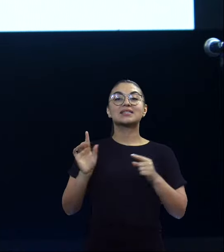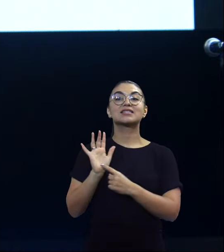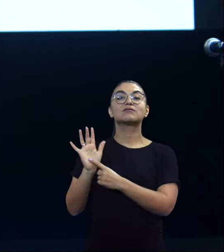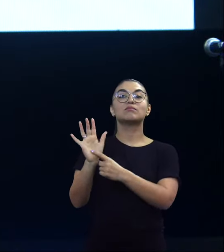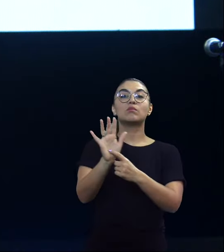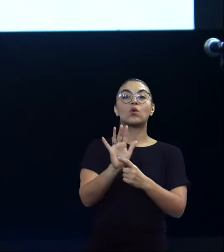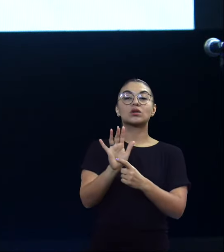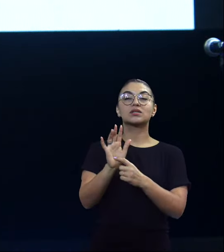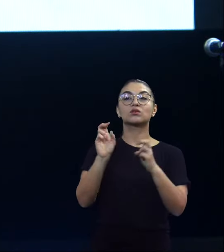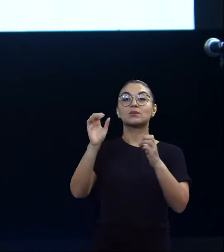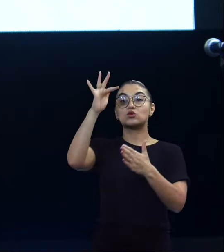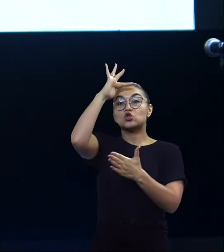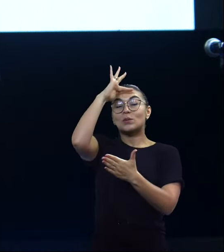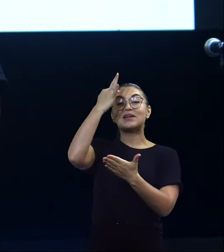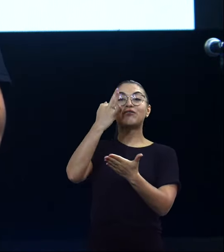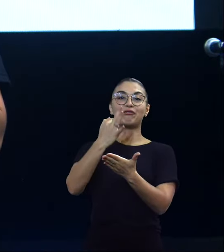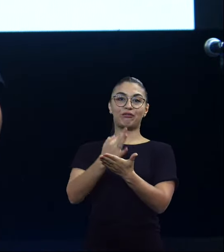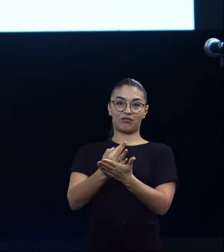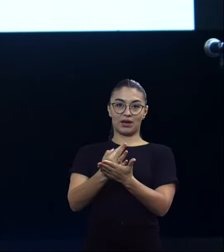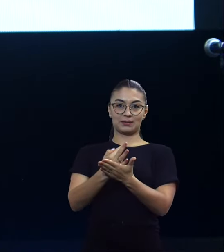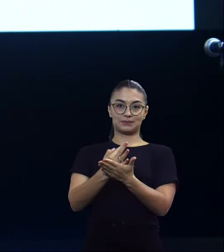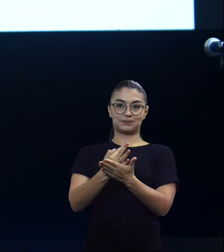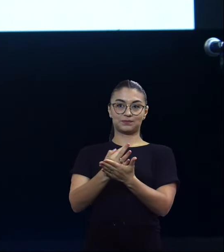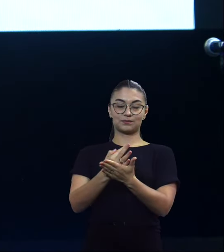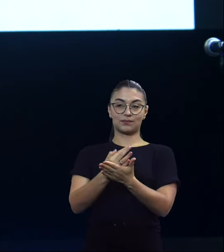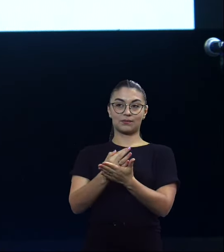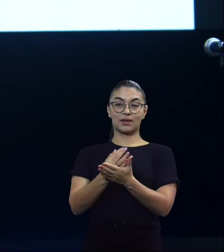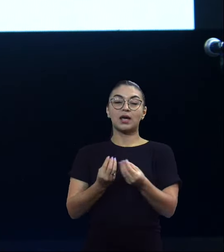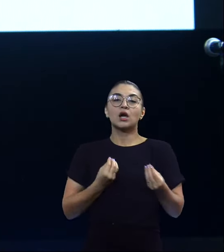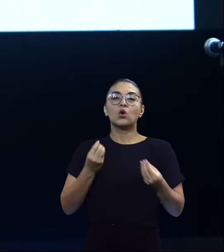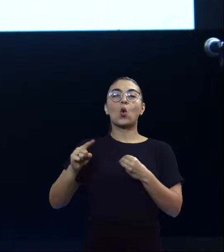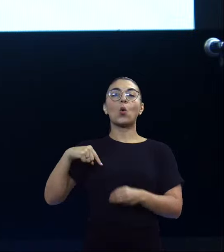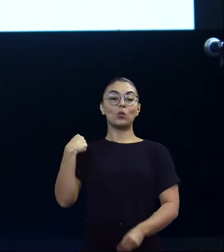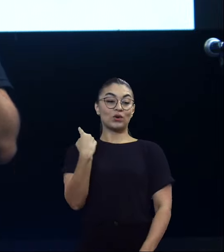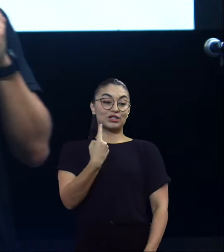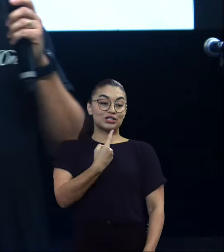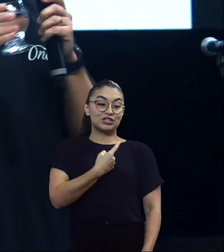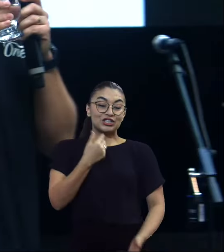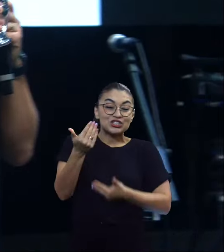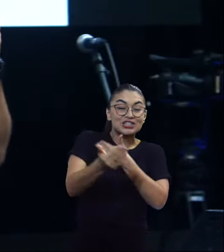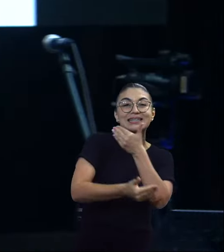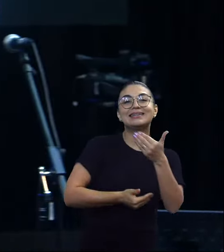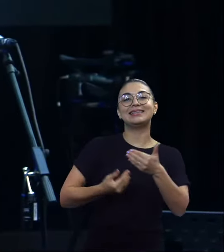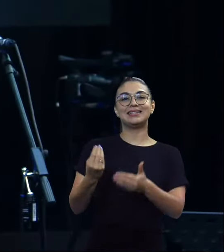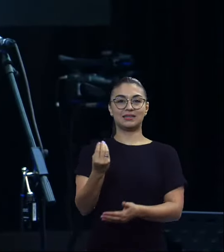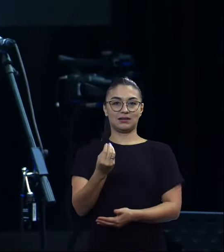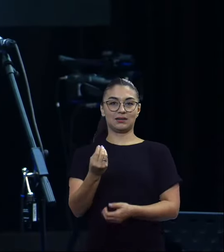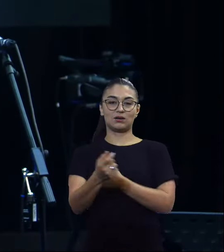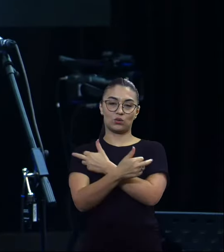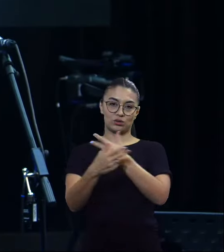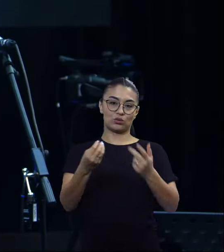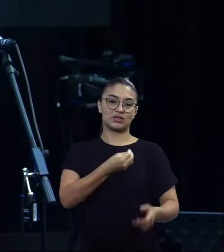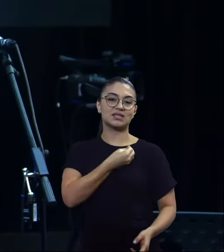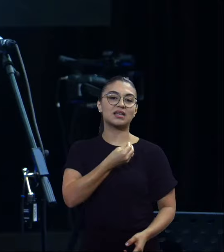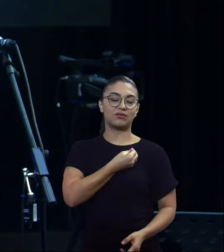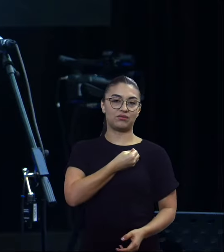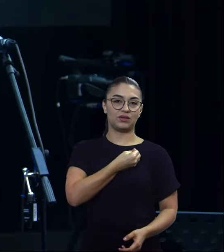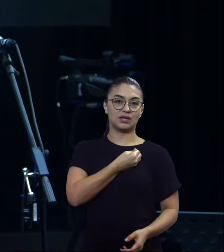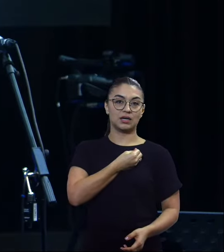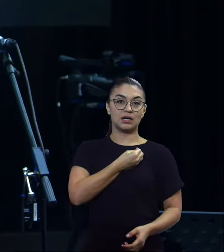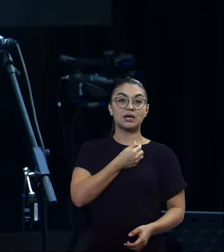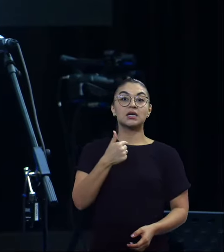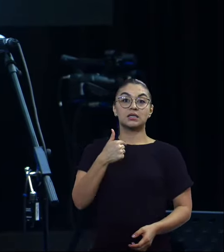de água que está no copo, ou para você mensurar, talvez, ali para ver se tem mais ou menos para um lado ou para o outro. Não tem a ver com